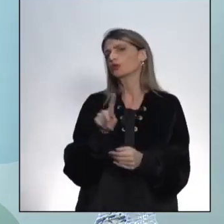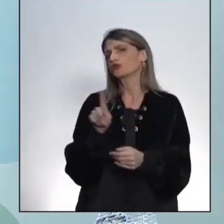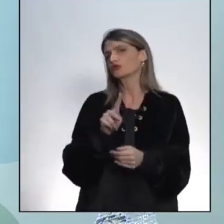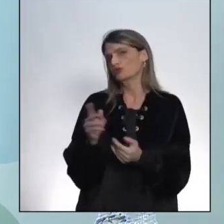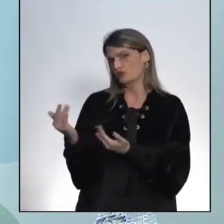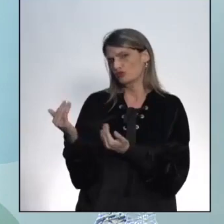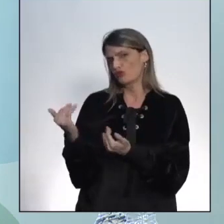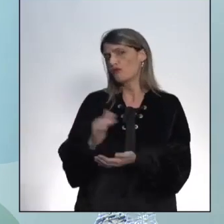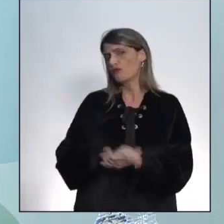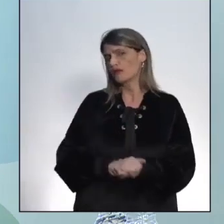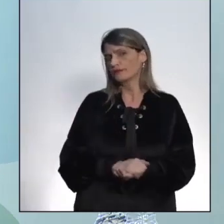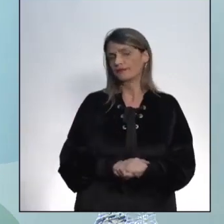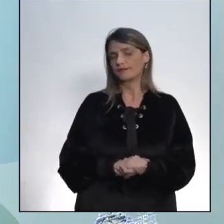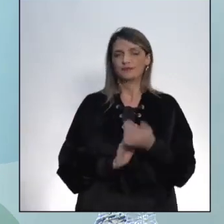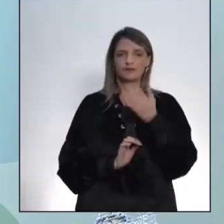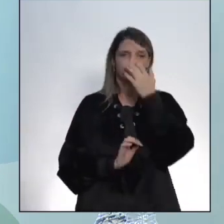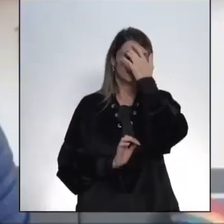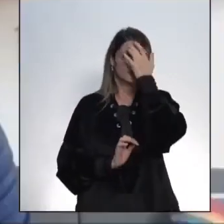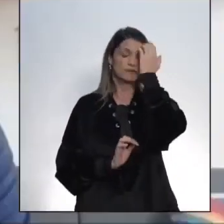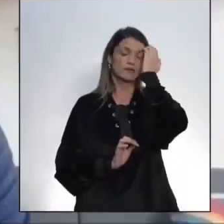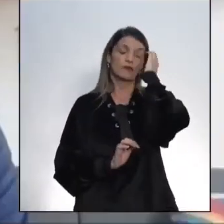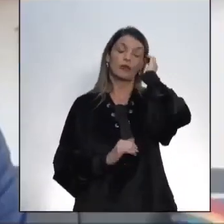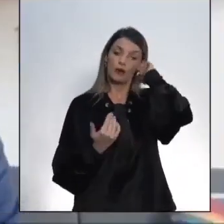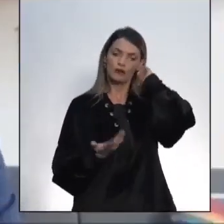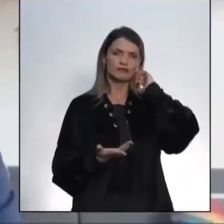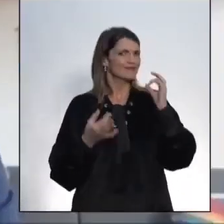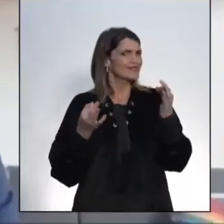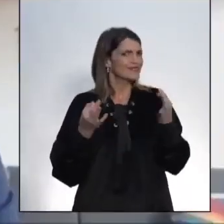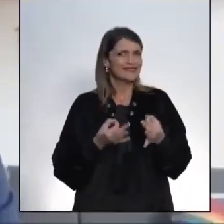novos? Com certeza, com toda certeza.